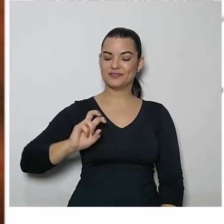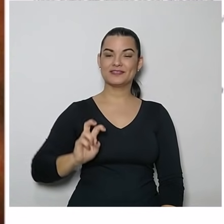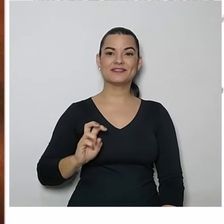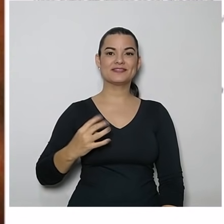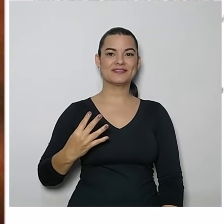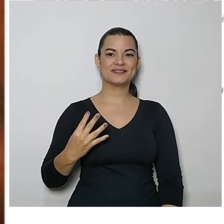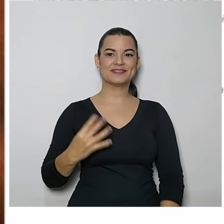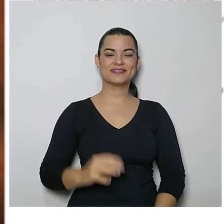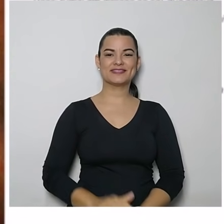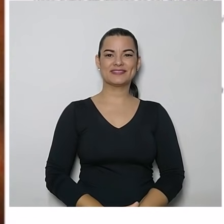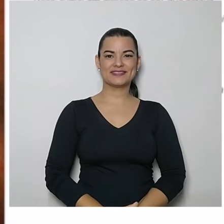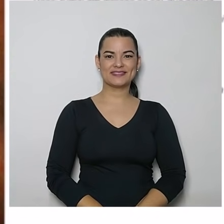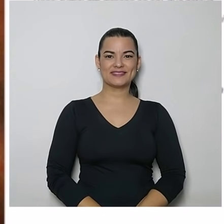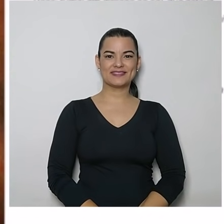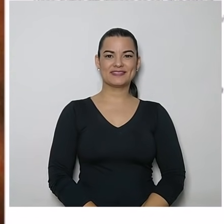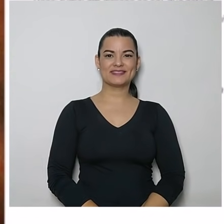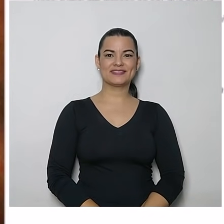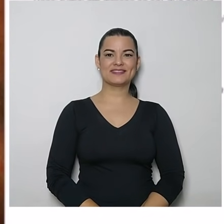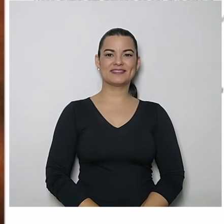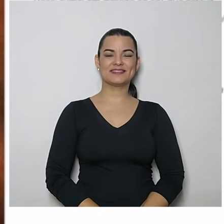1954.